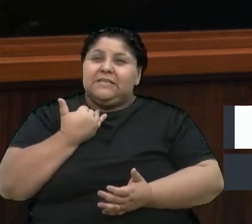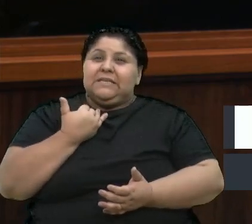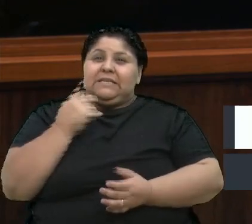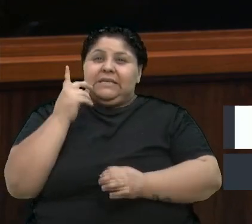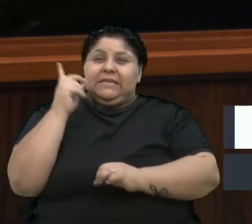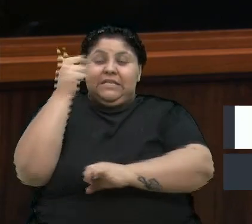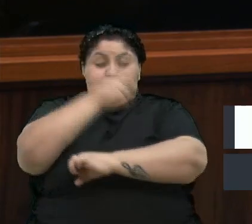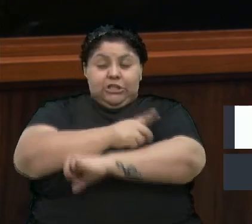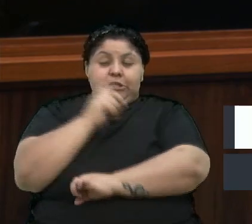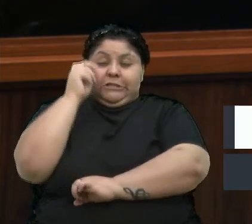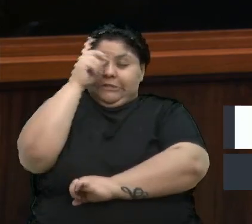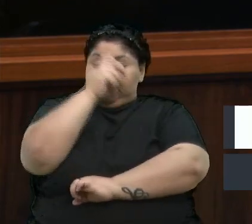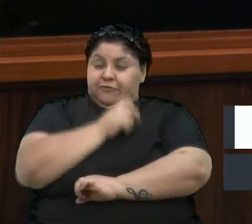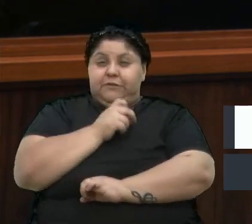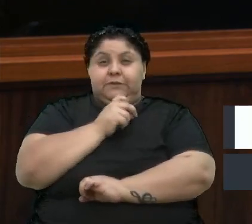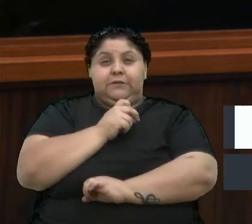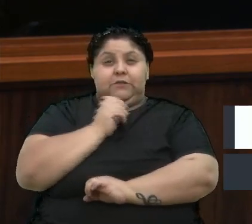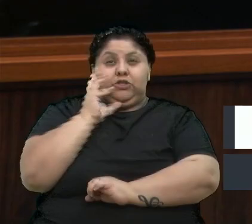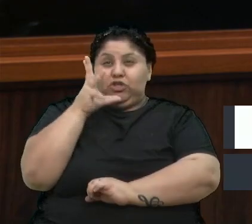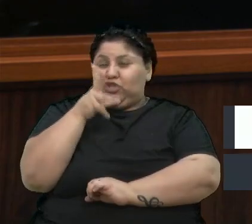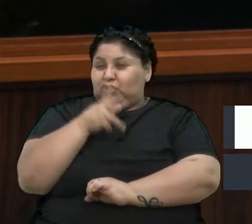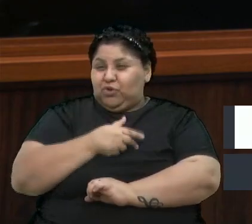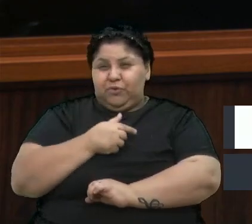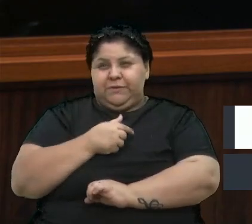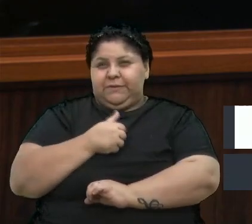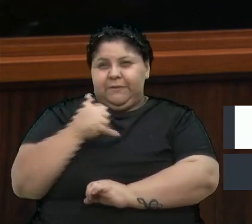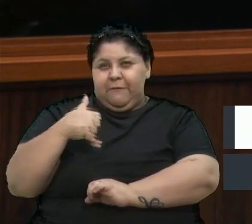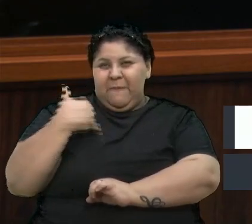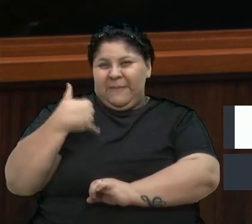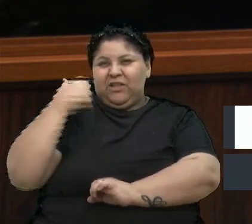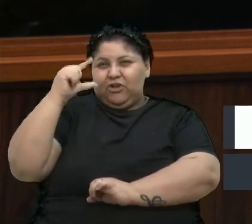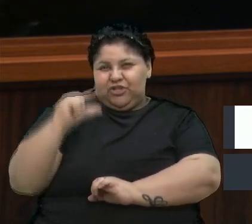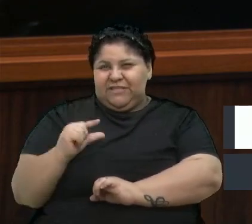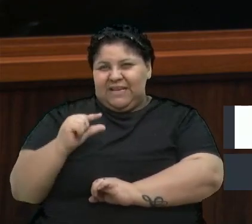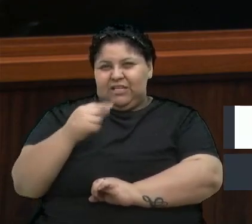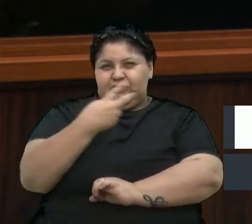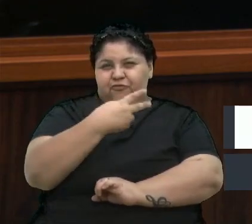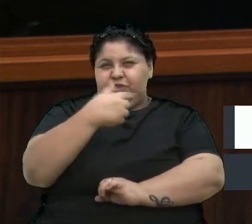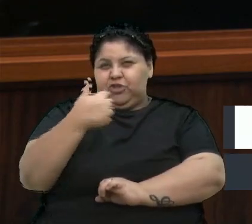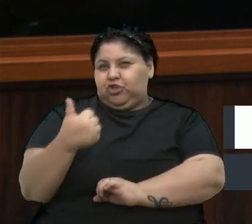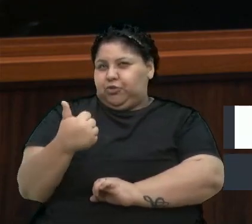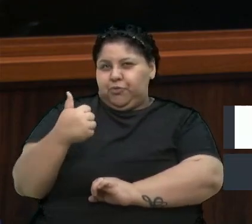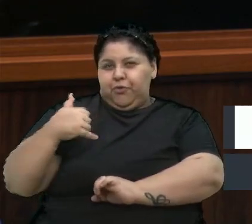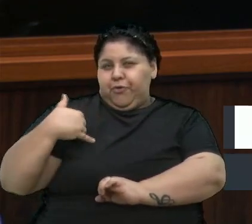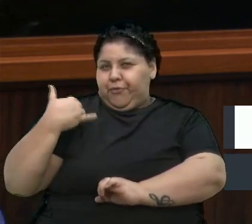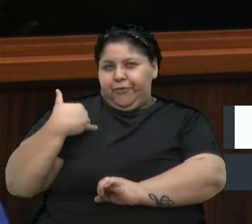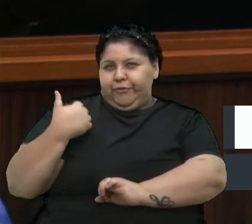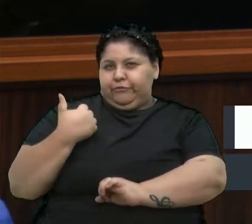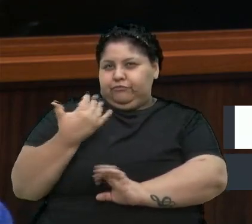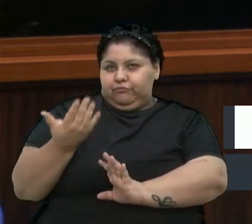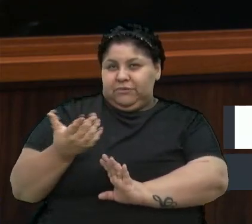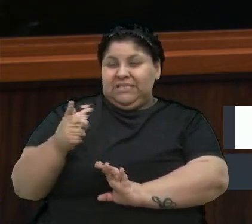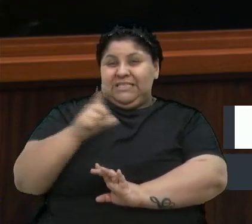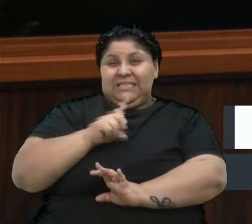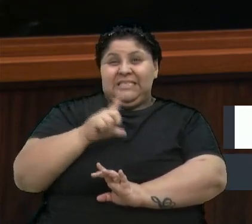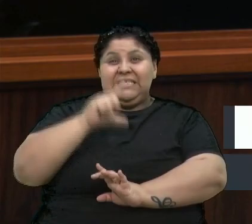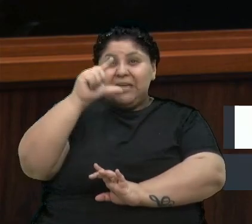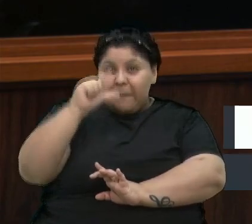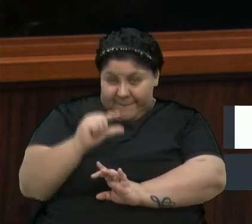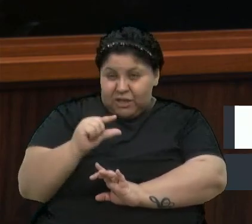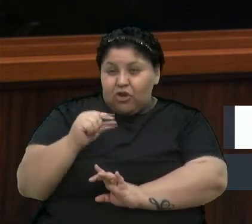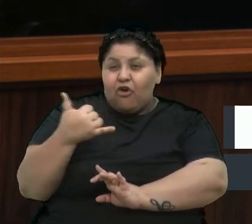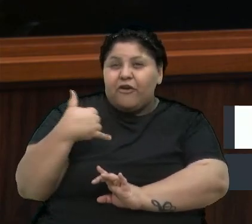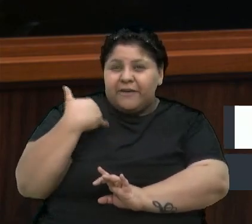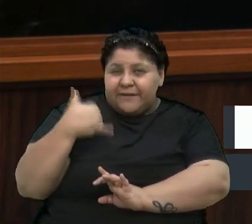dia, eram todas menores de 21 anos, né? Entre 18 e 19 anos, tinham até menor de idade,